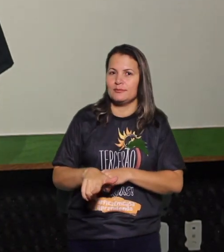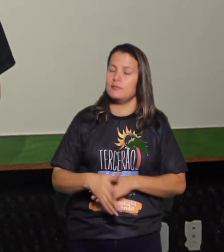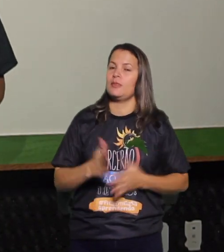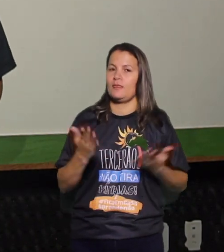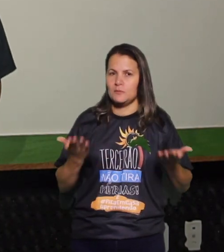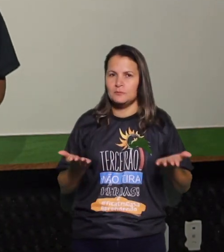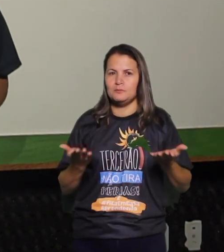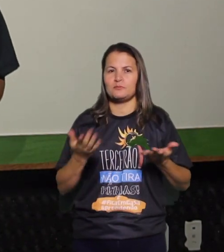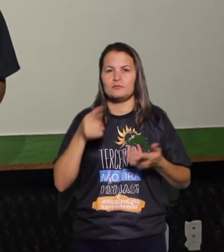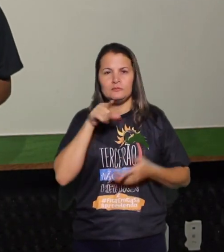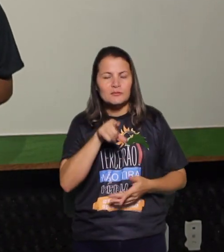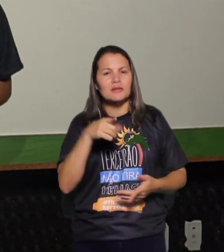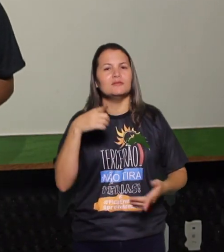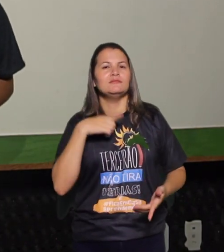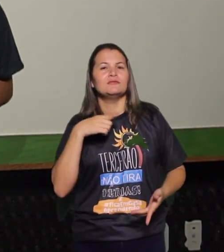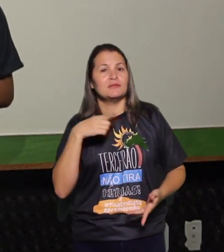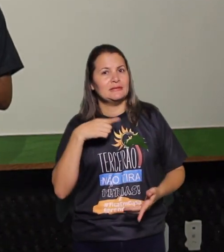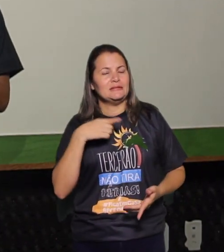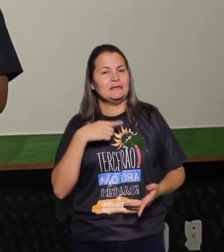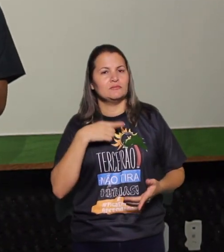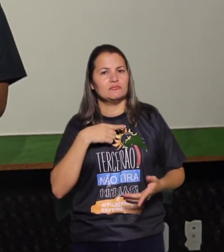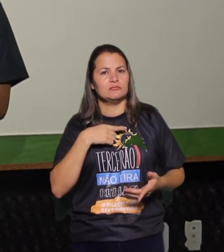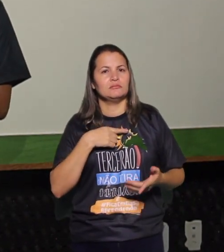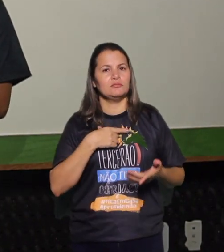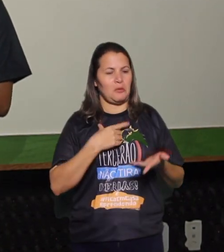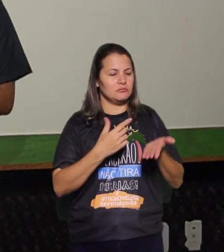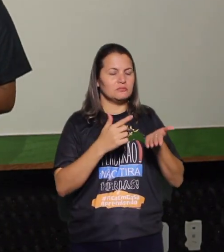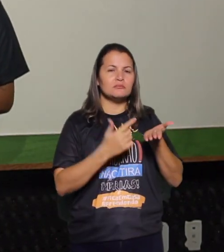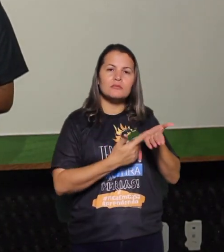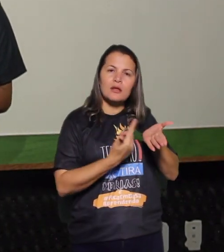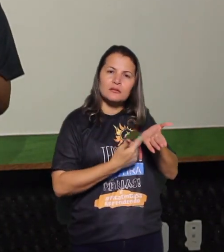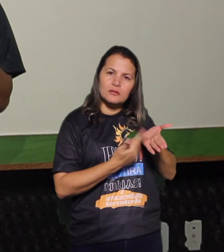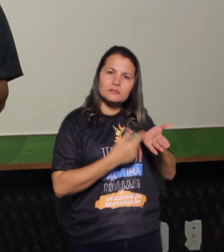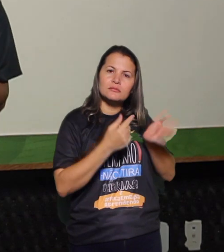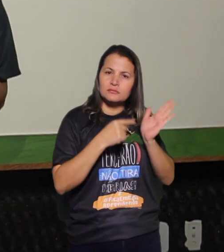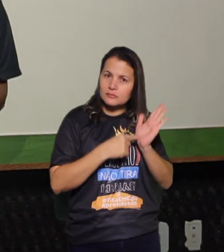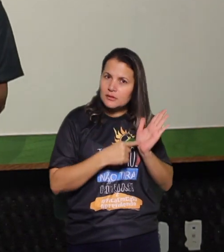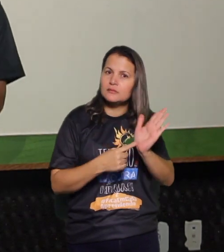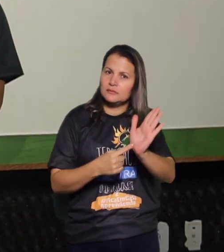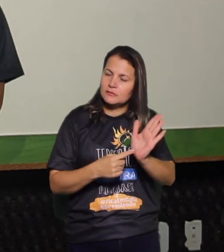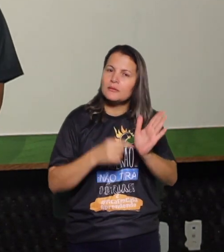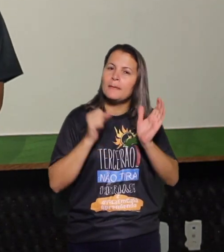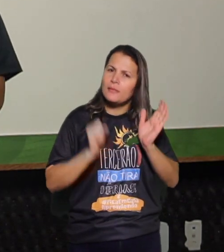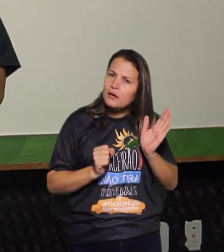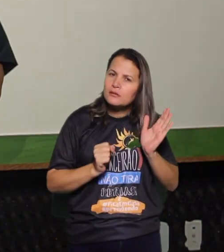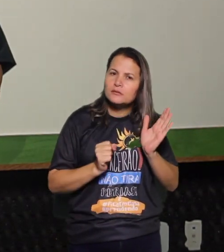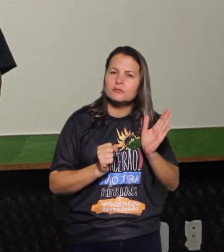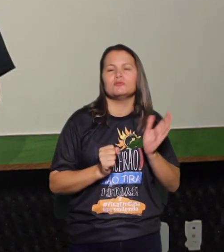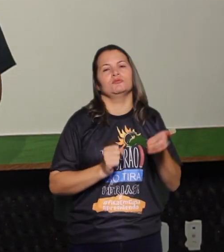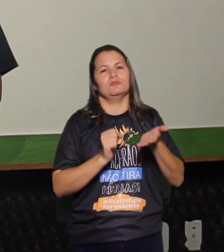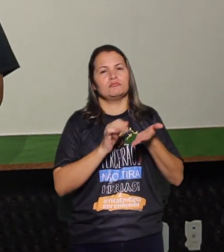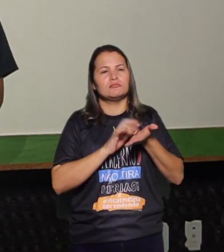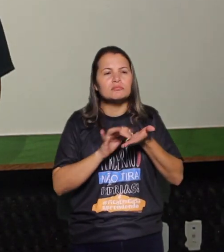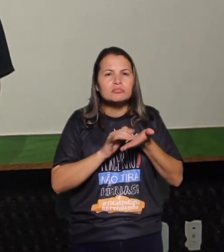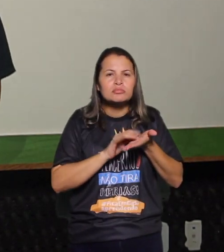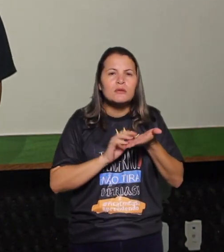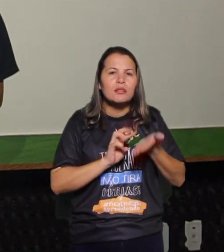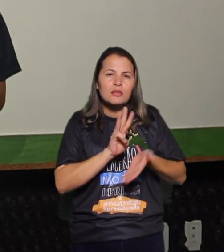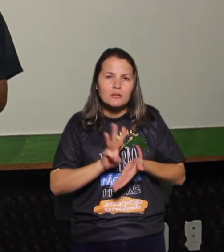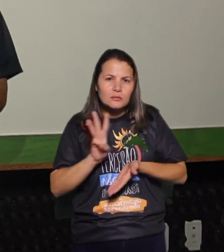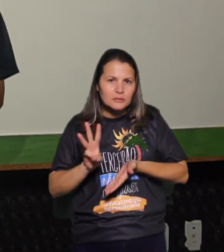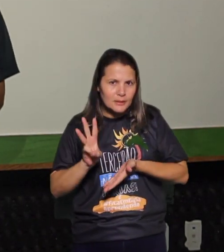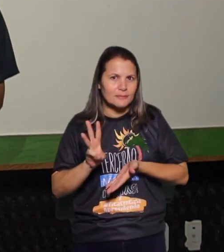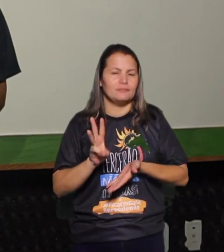só, você vai ter acesso a um material como este, que vai poder ser acessado no site da